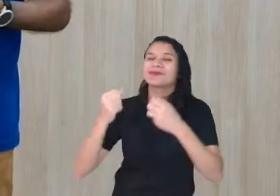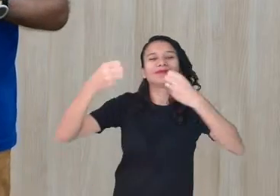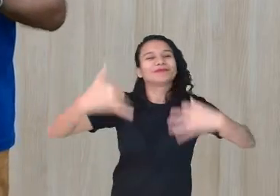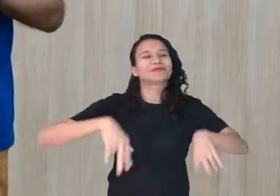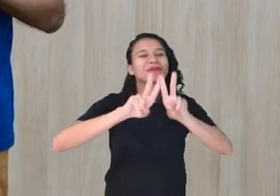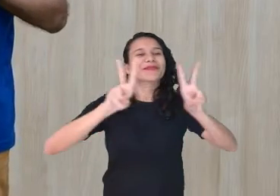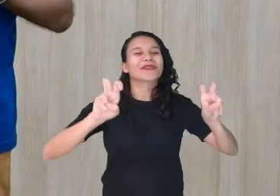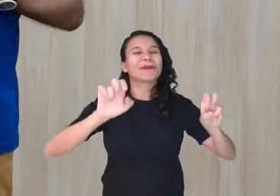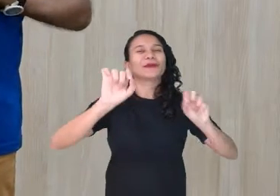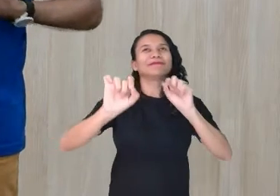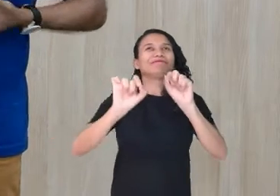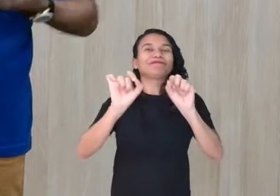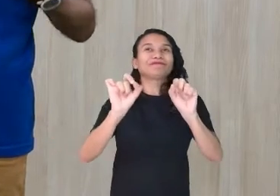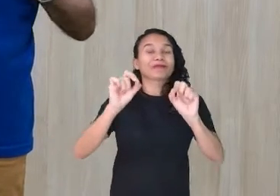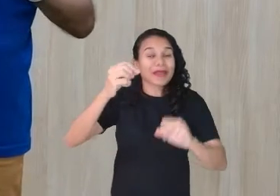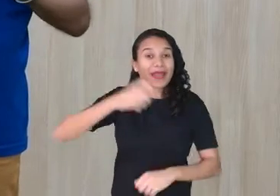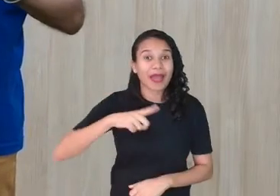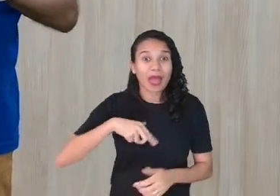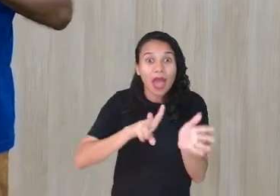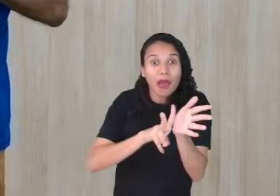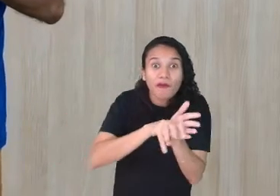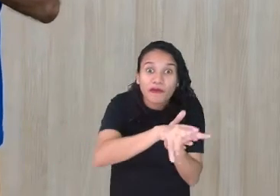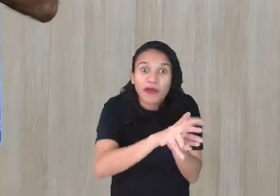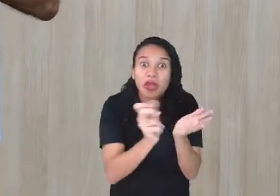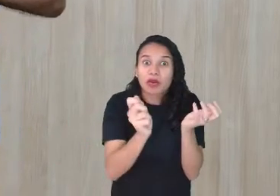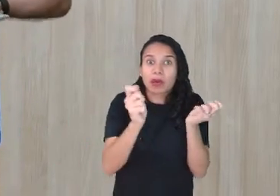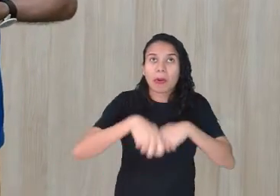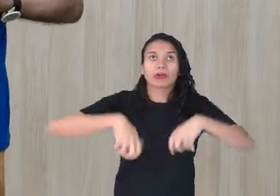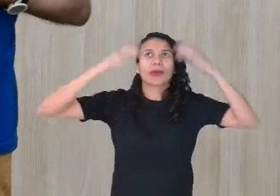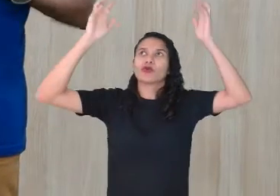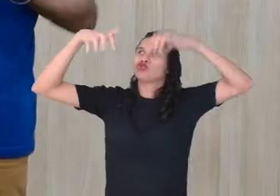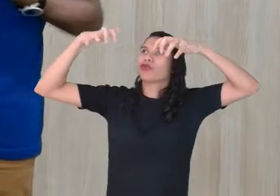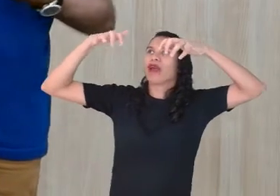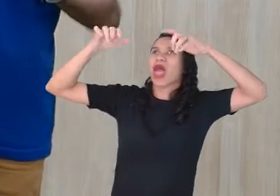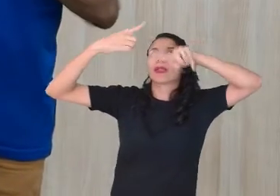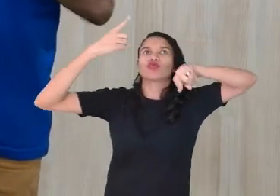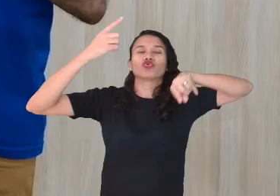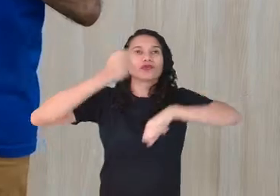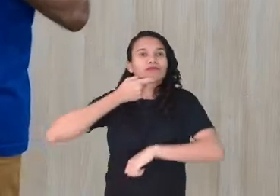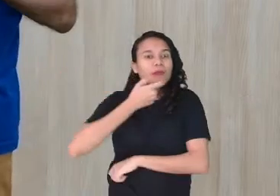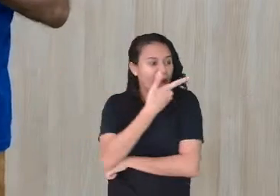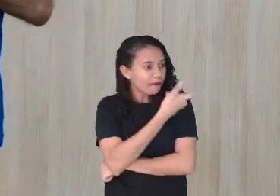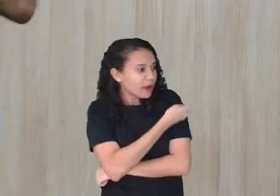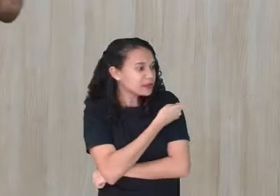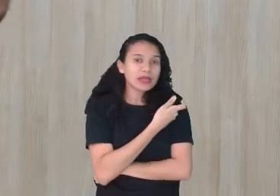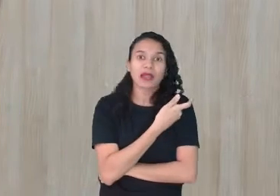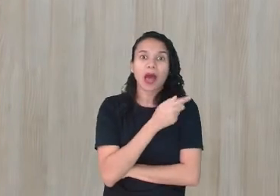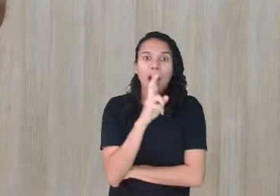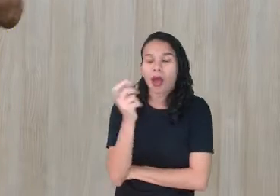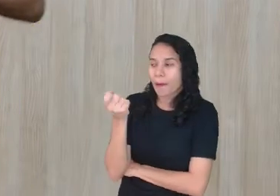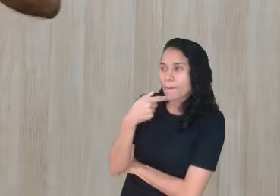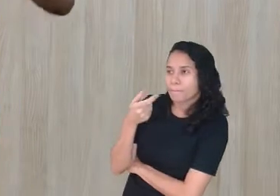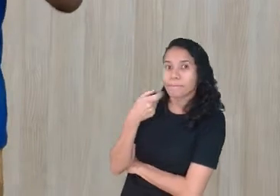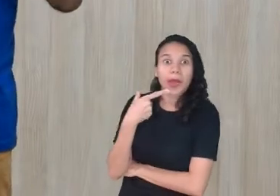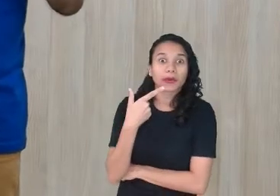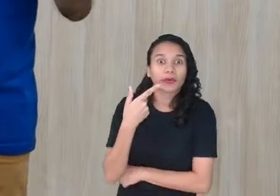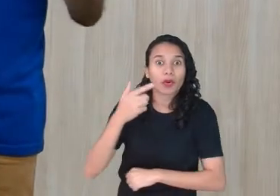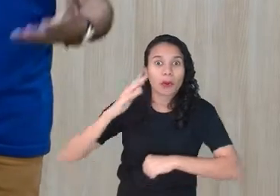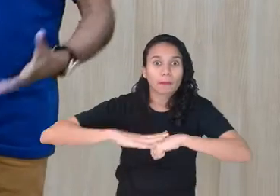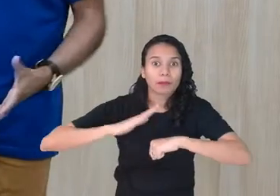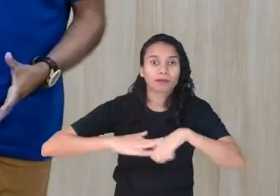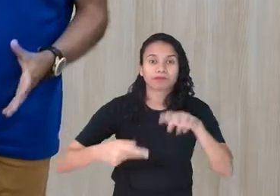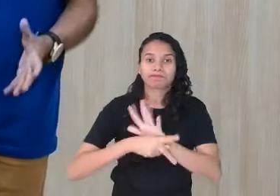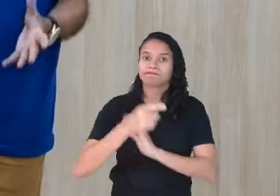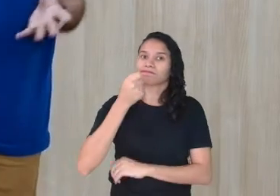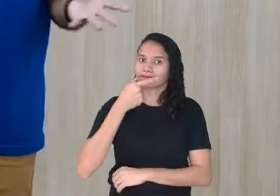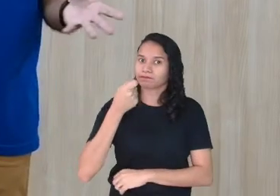sobre vírus, falou sobre possibilidade de chover, de não chover, de tomar vacina, tomar comprimido,